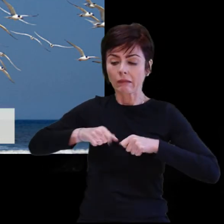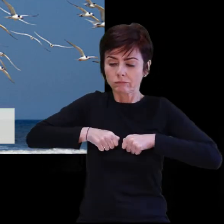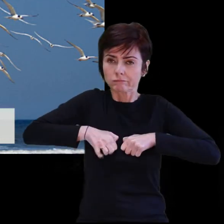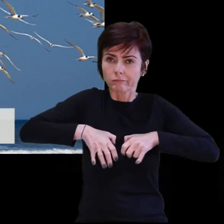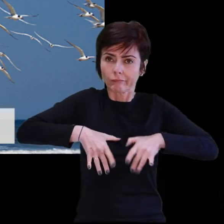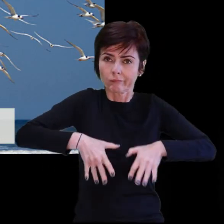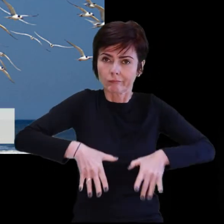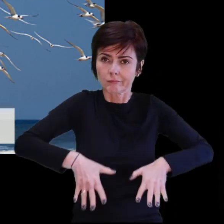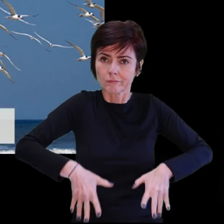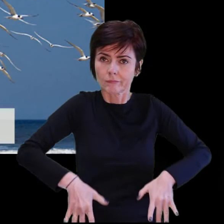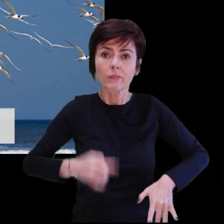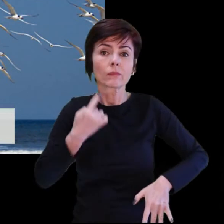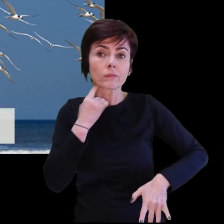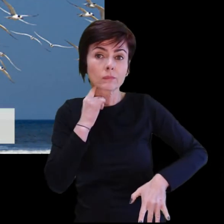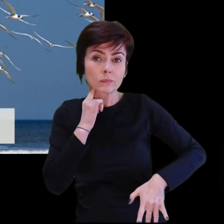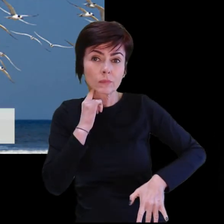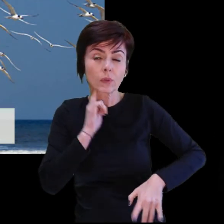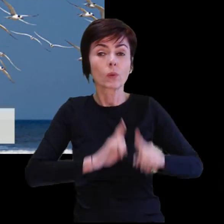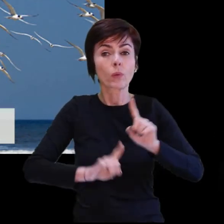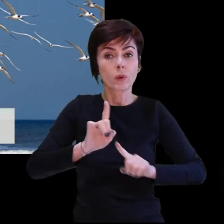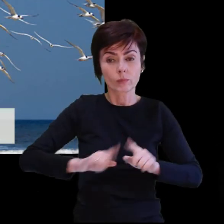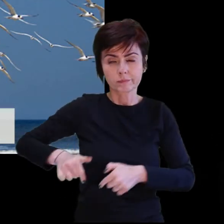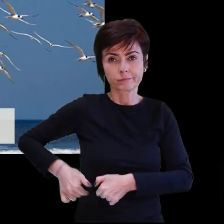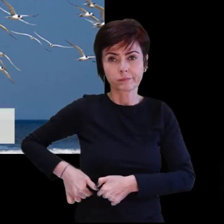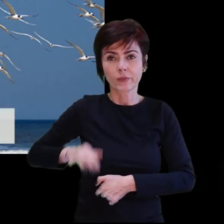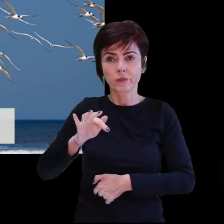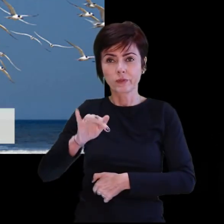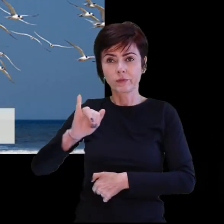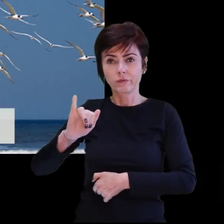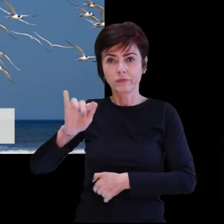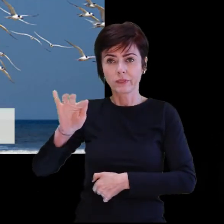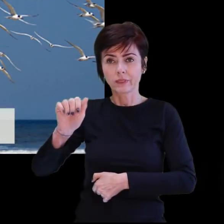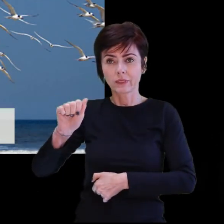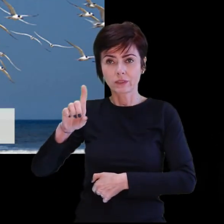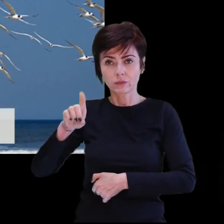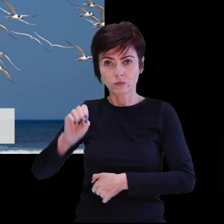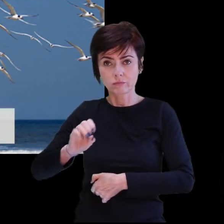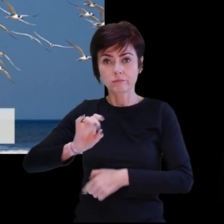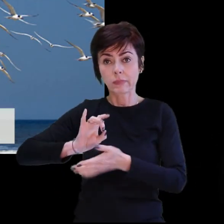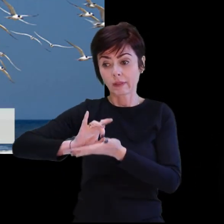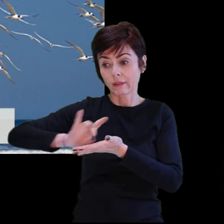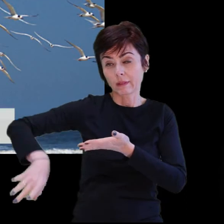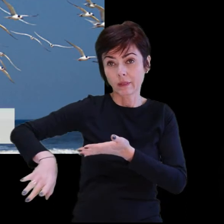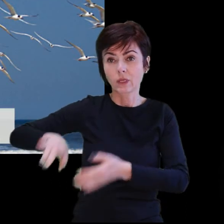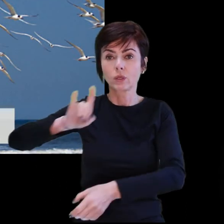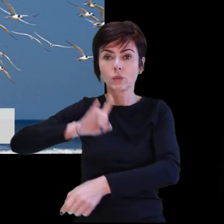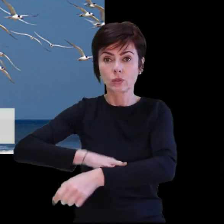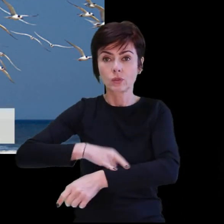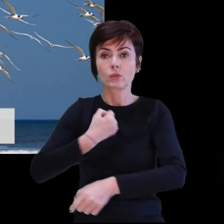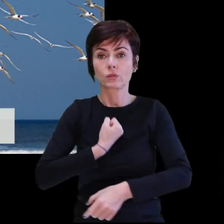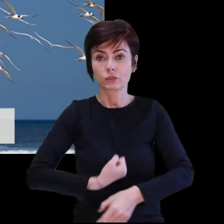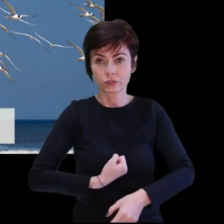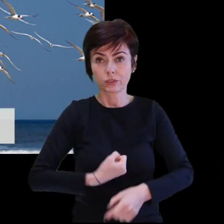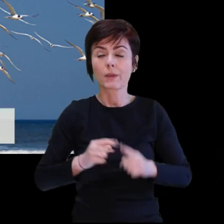tem uma rota dentro do nosso corpo. Algumas são processadas, principalmente no fígado, e são eliminadas nas fezes e na